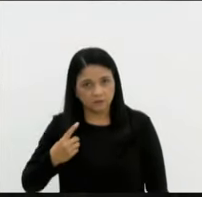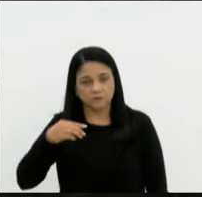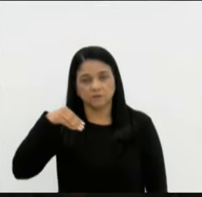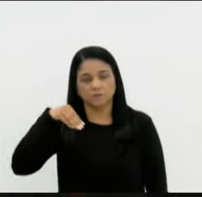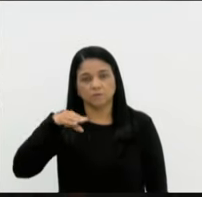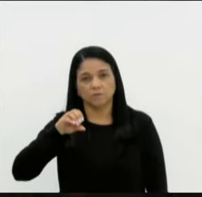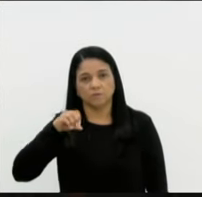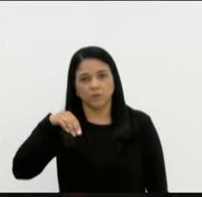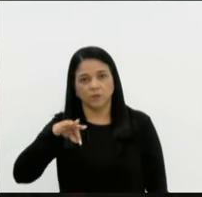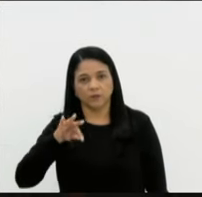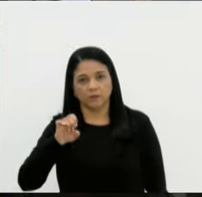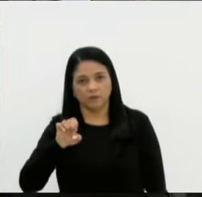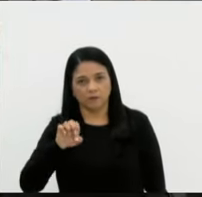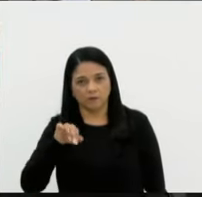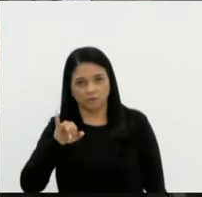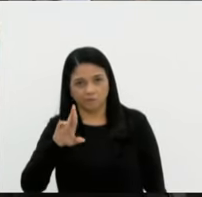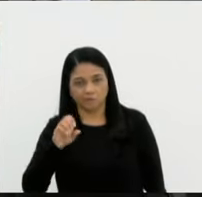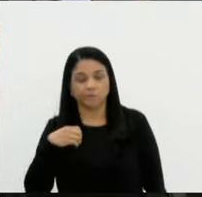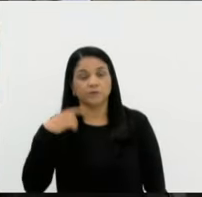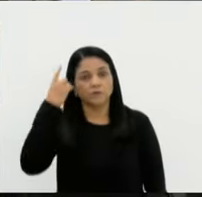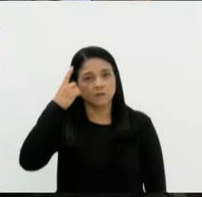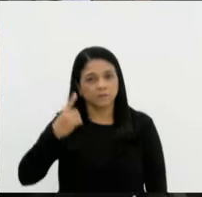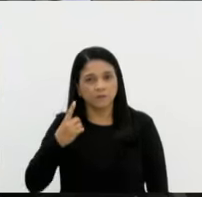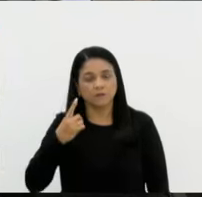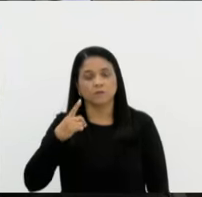Deputado Daniel Librelon.